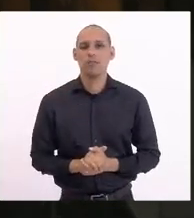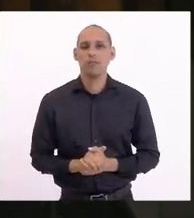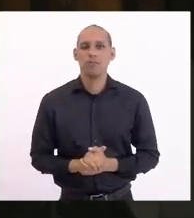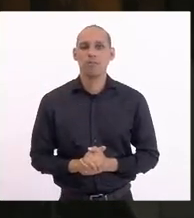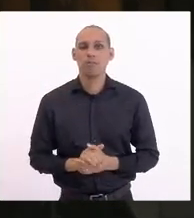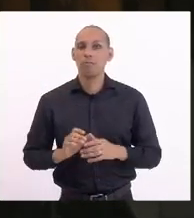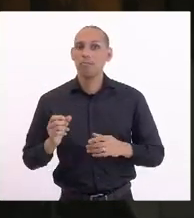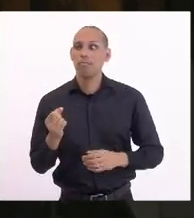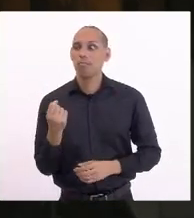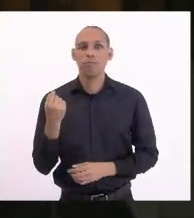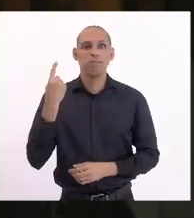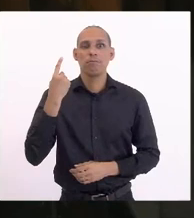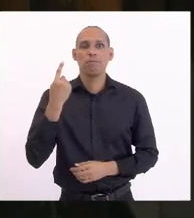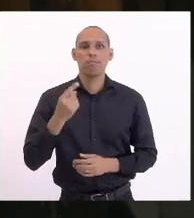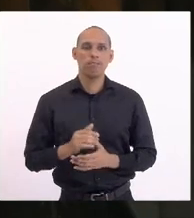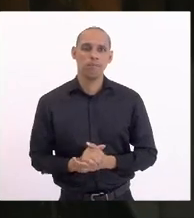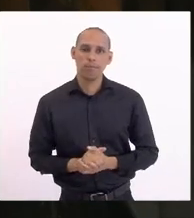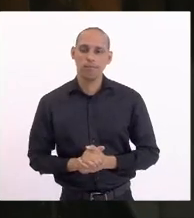excepcional.